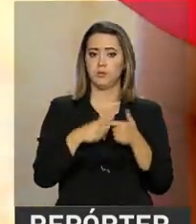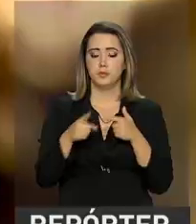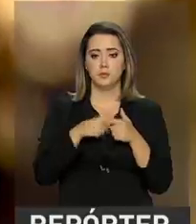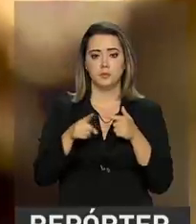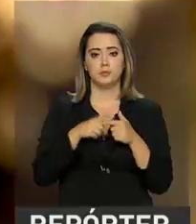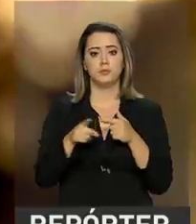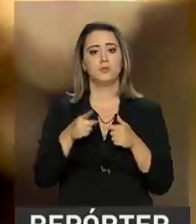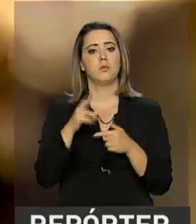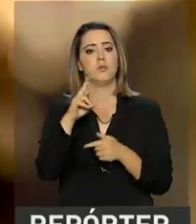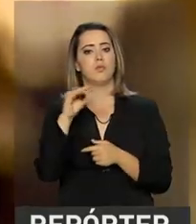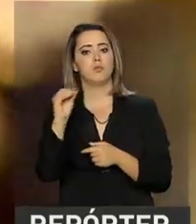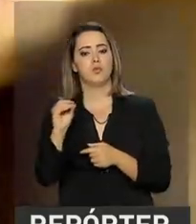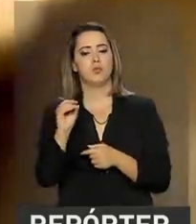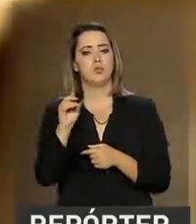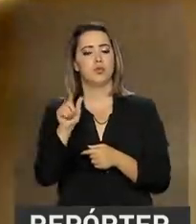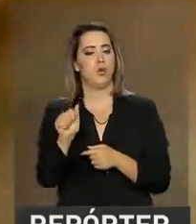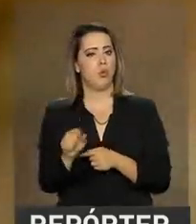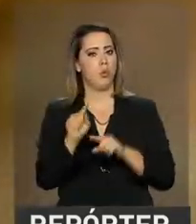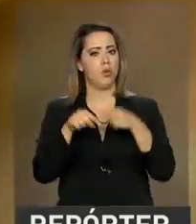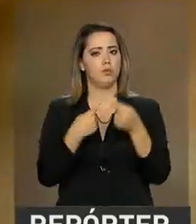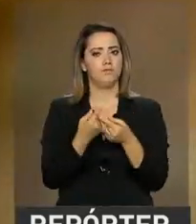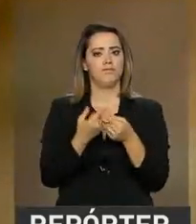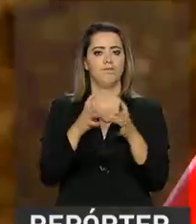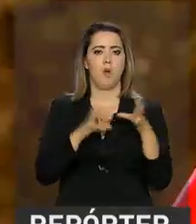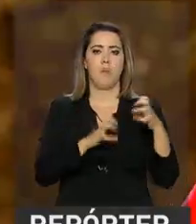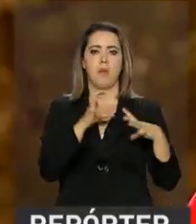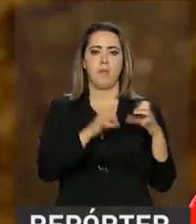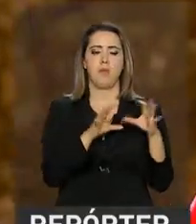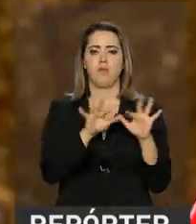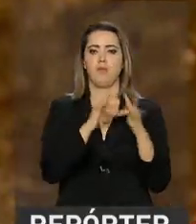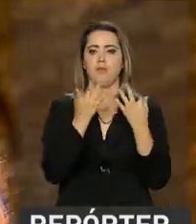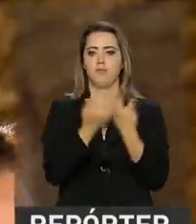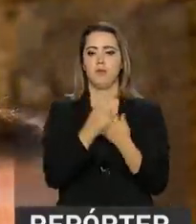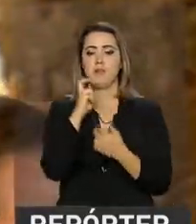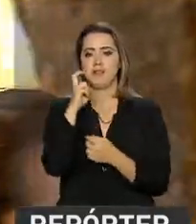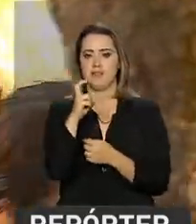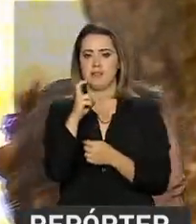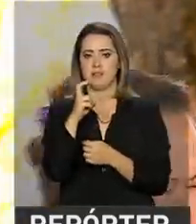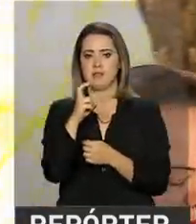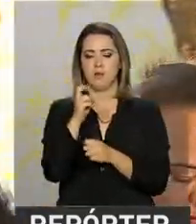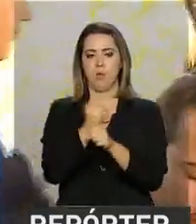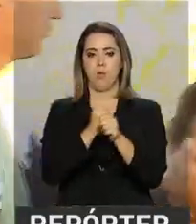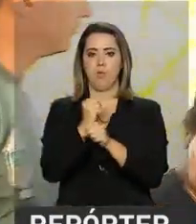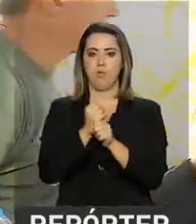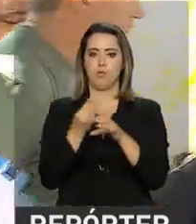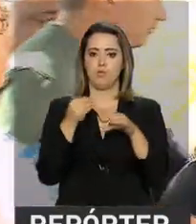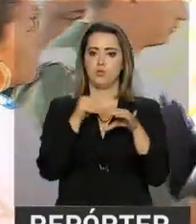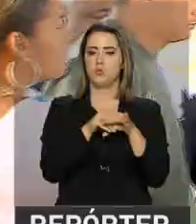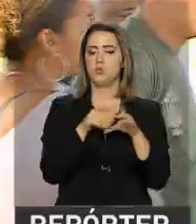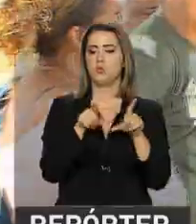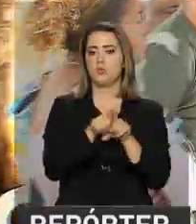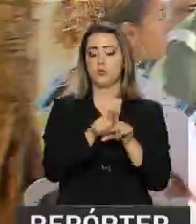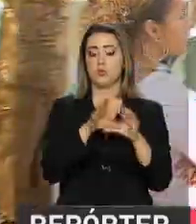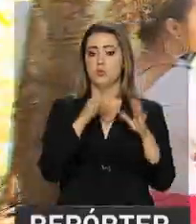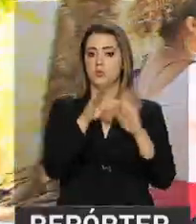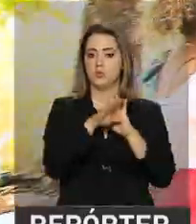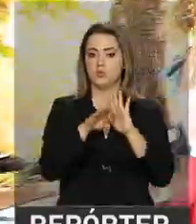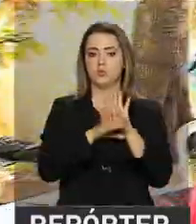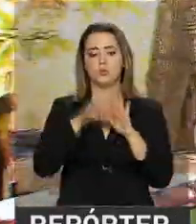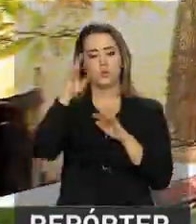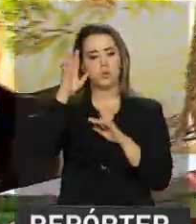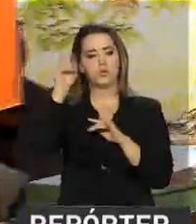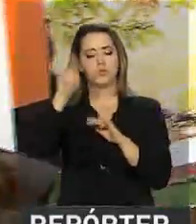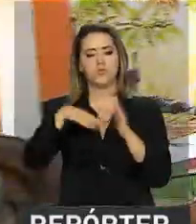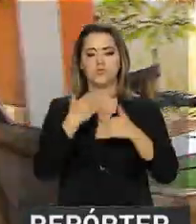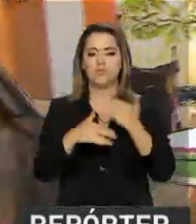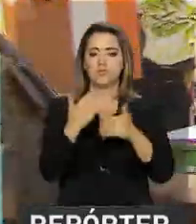rua depois de um desentendimento familiar há 5 anos se integrou ao projeto e diz que seus sonho